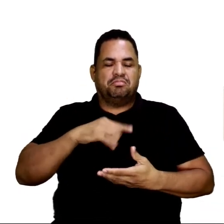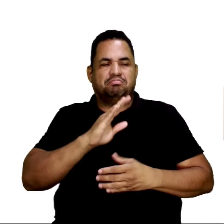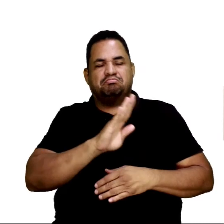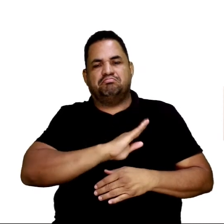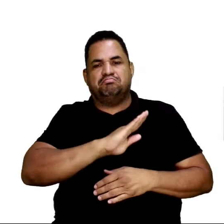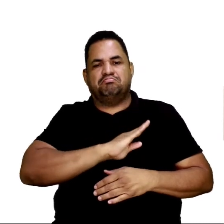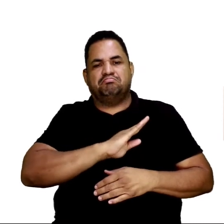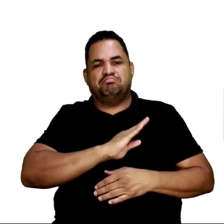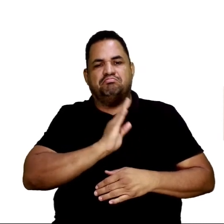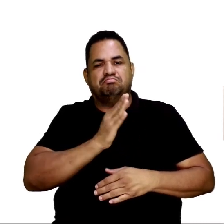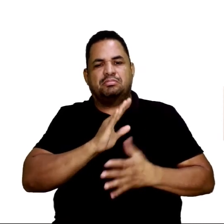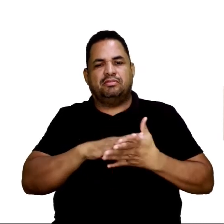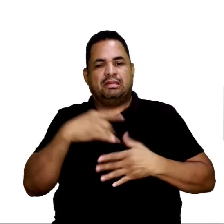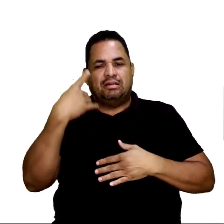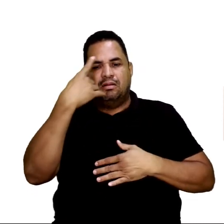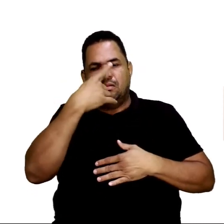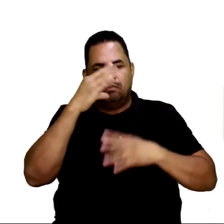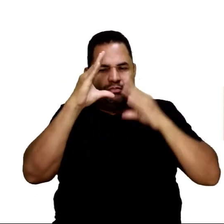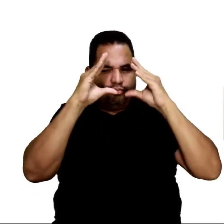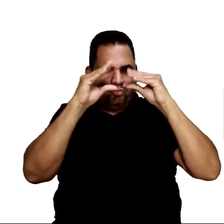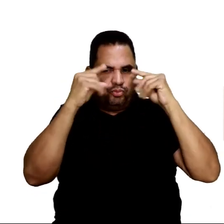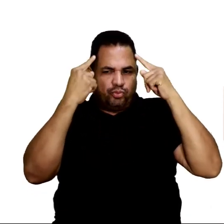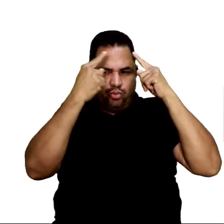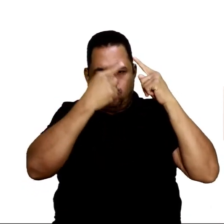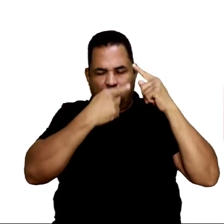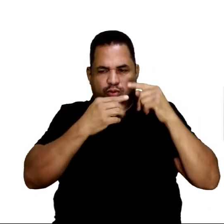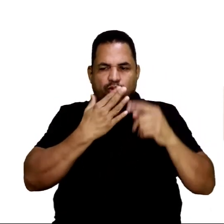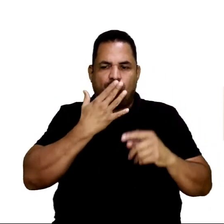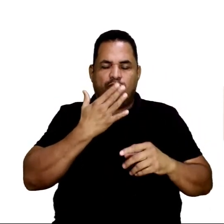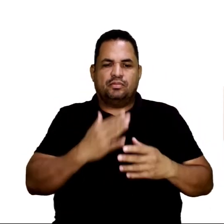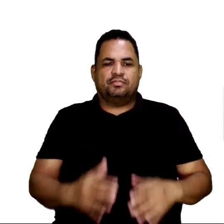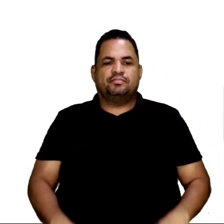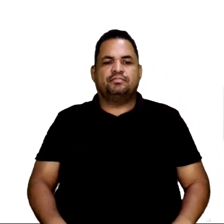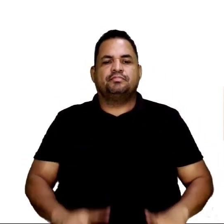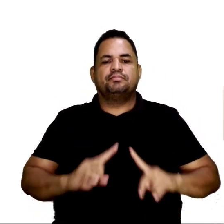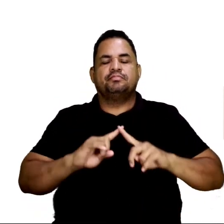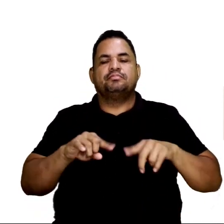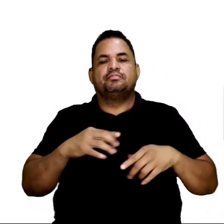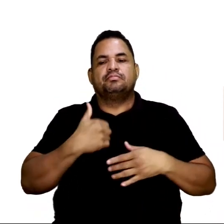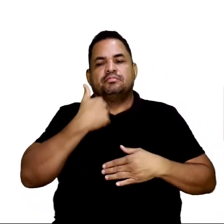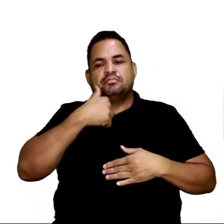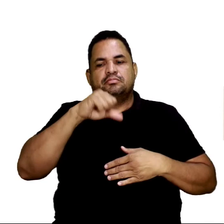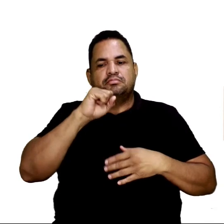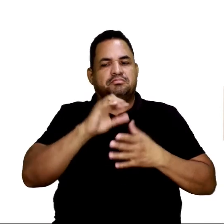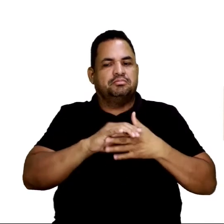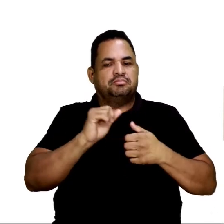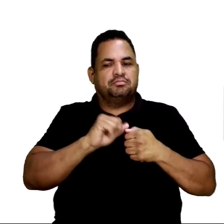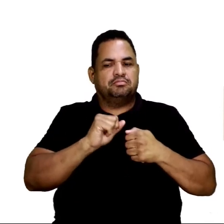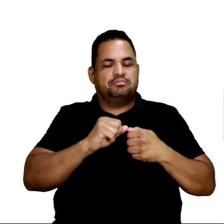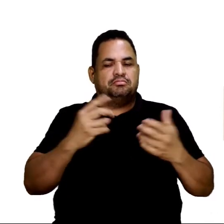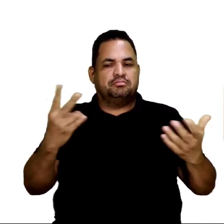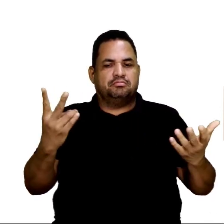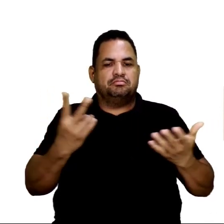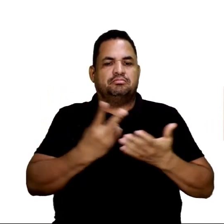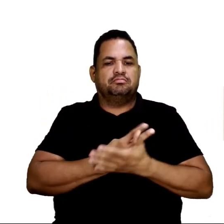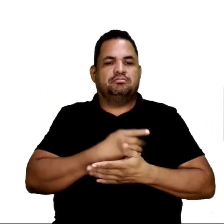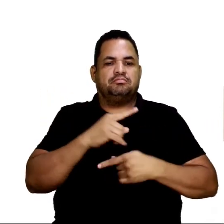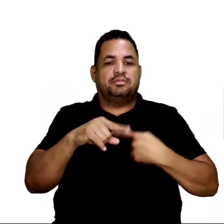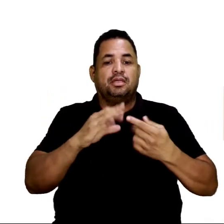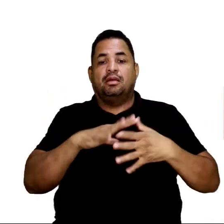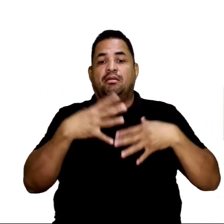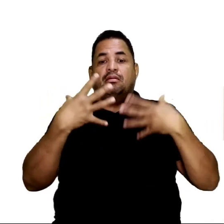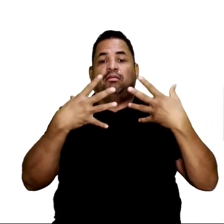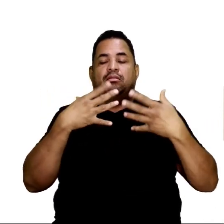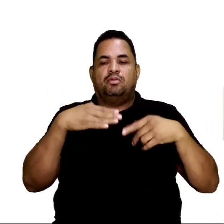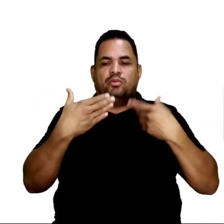já vai ficando roxinha. Lógico que tem o pré-natal, né? Mas as mães que não fazem pré-natal, acaba acontecendo de levar um susto aí na